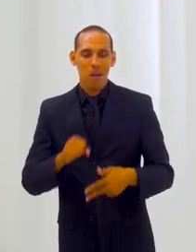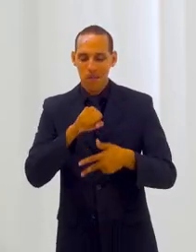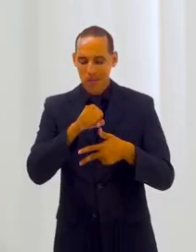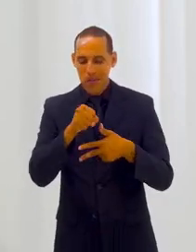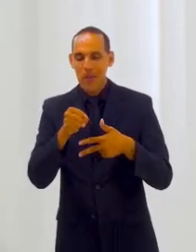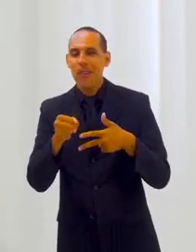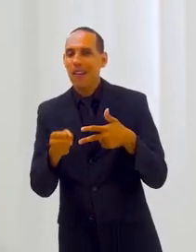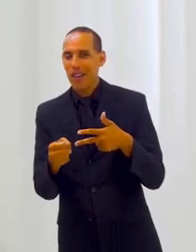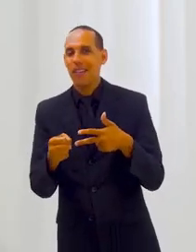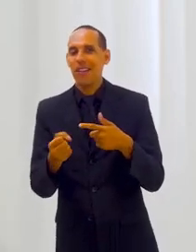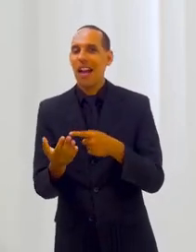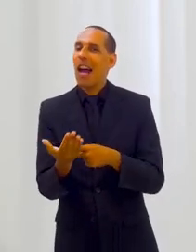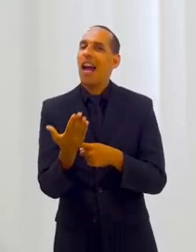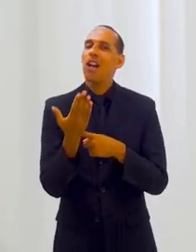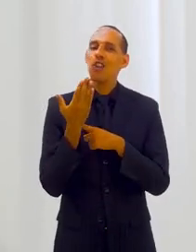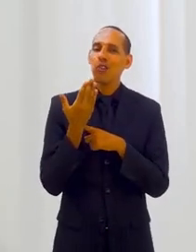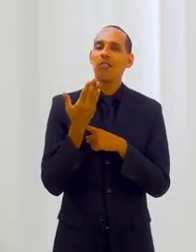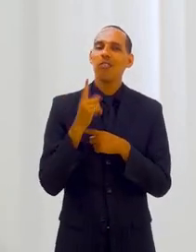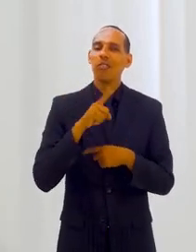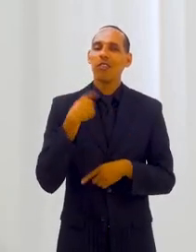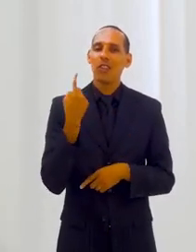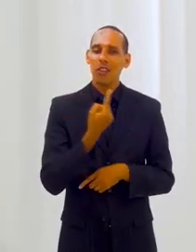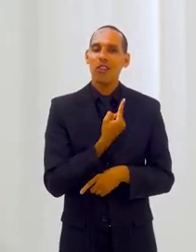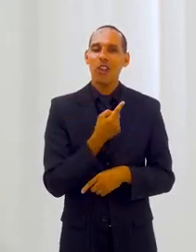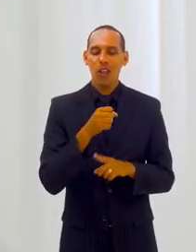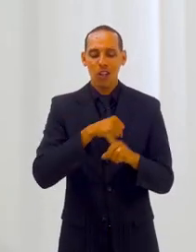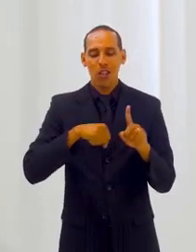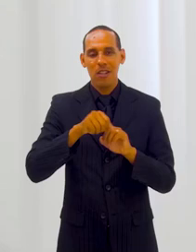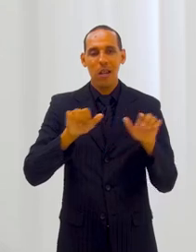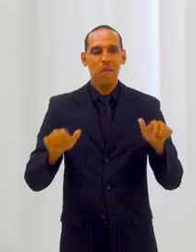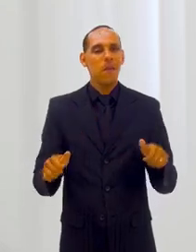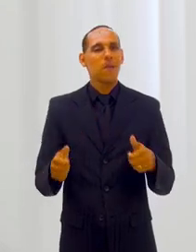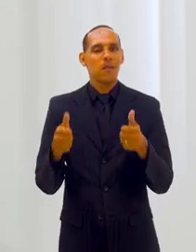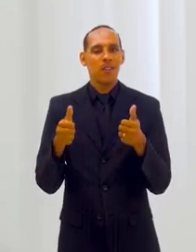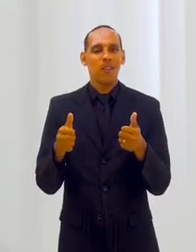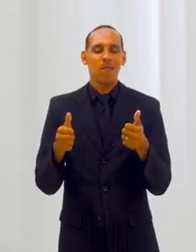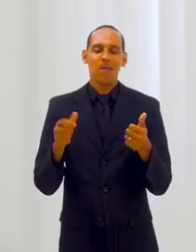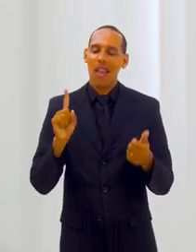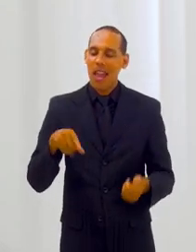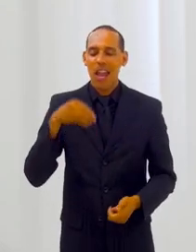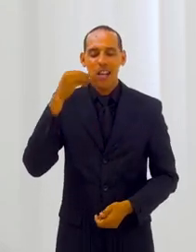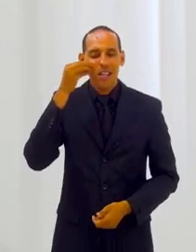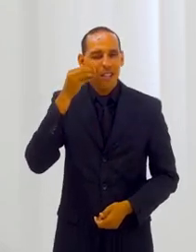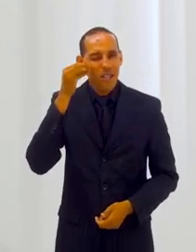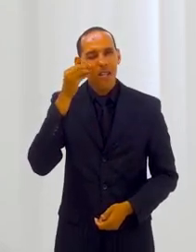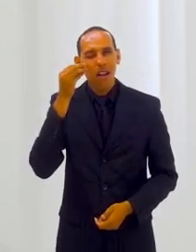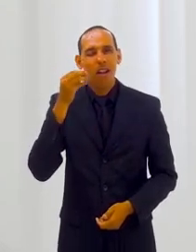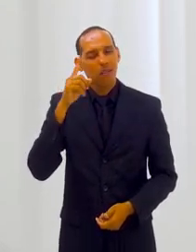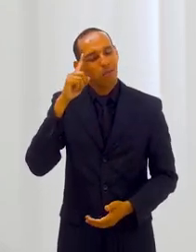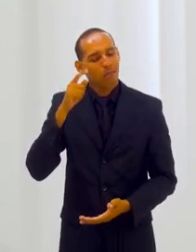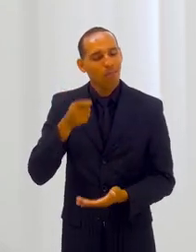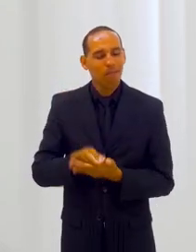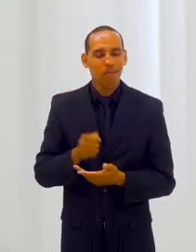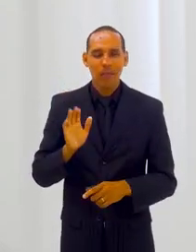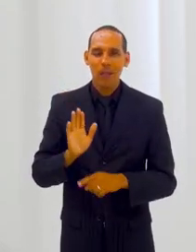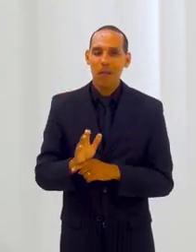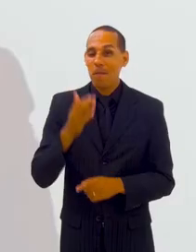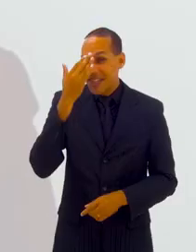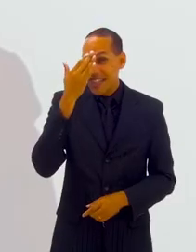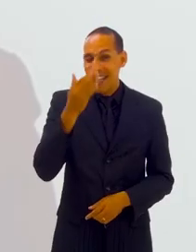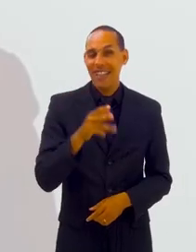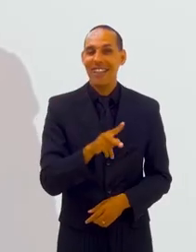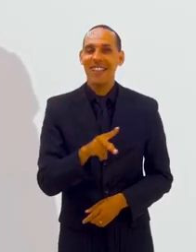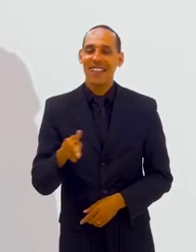representam, né, que nos ajudam a melhorar a nossa sociedade. Para nós foi uma experiência decisiva. Pois Presidente,